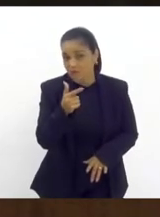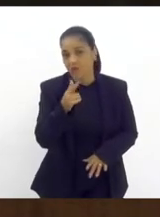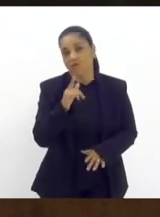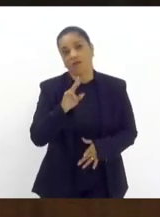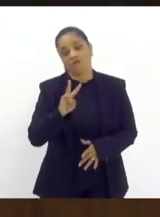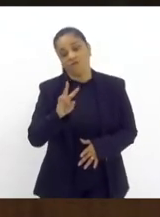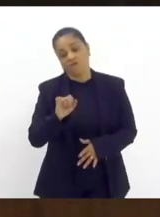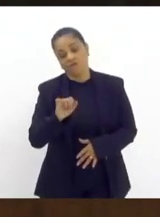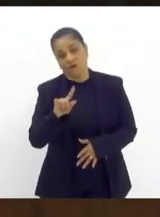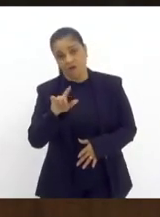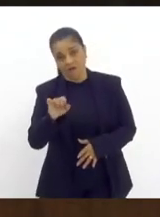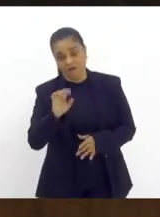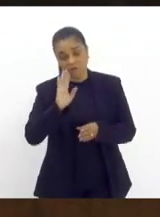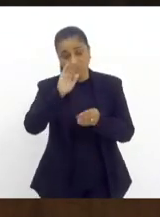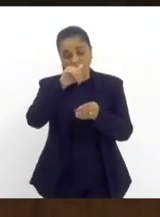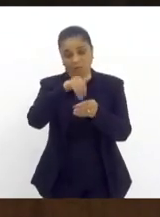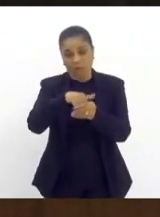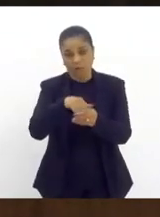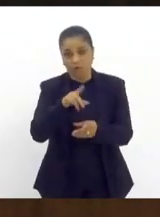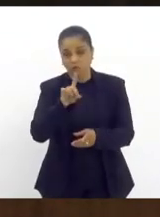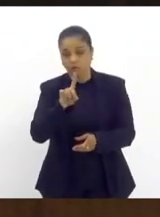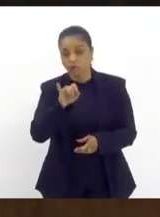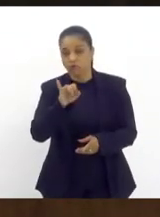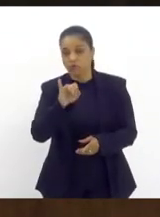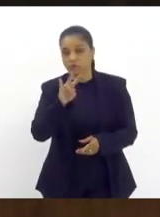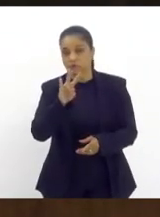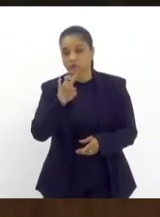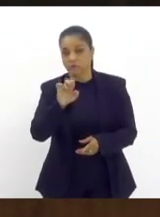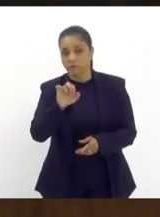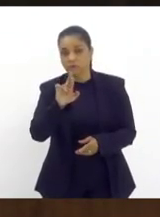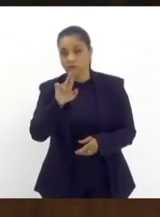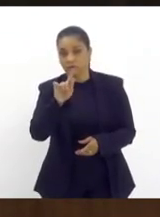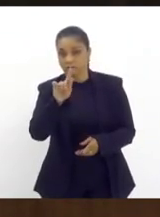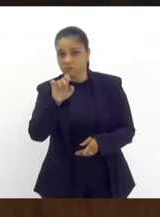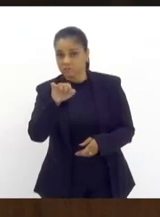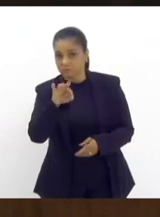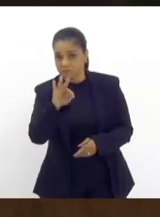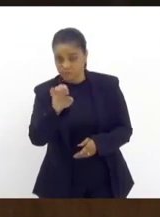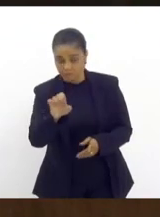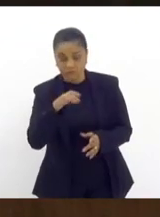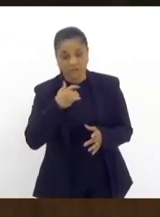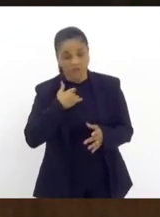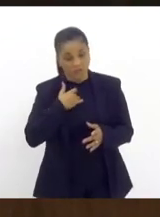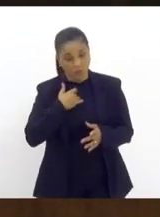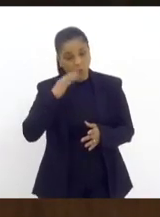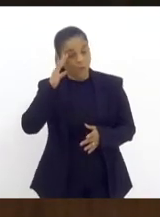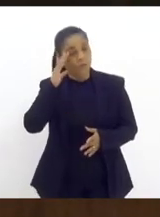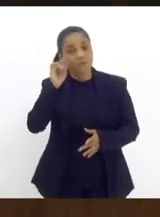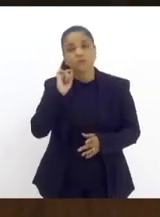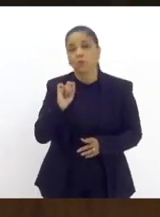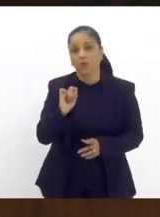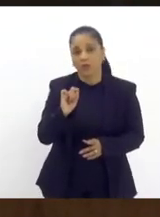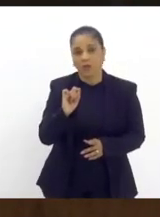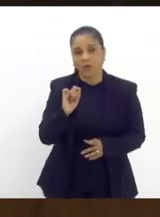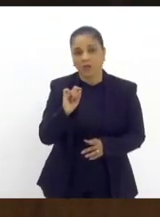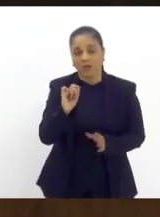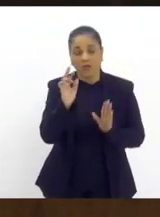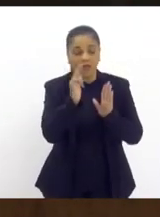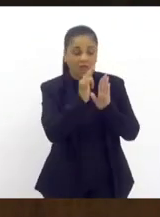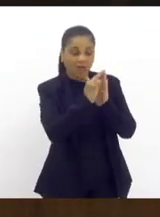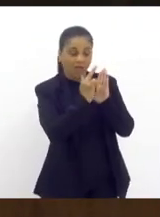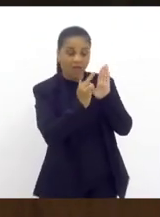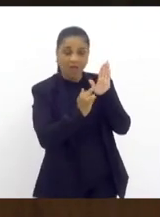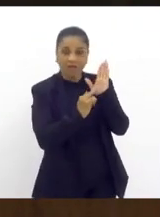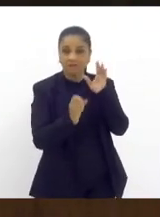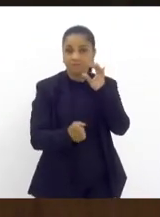esta Não é questão fundamental para mim eu tô eu tô querendo criar regra